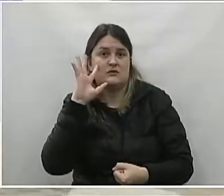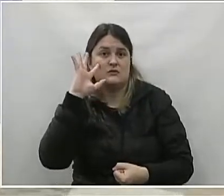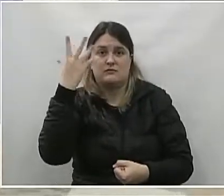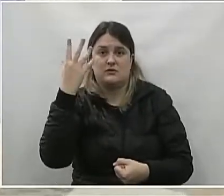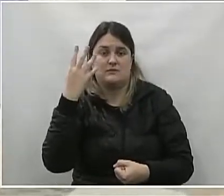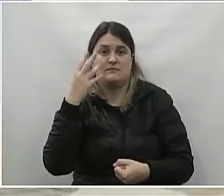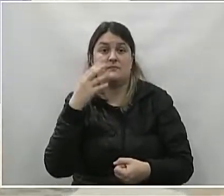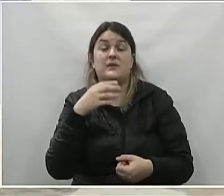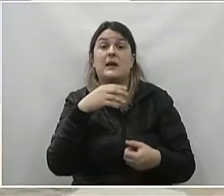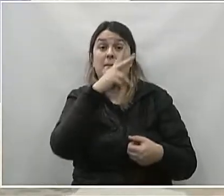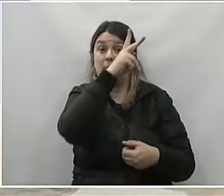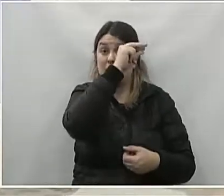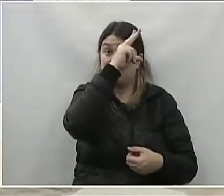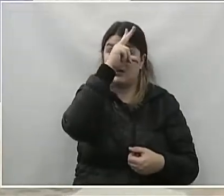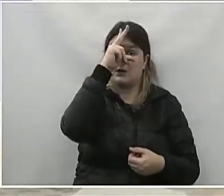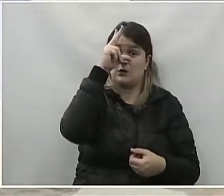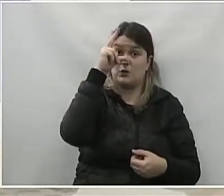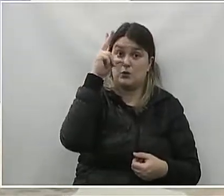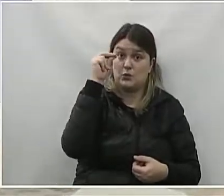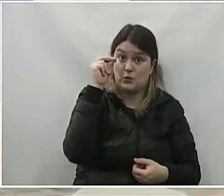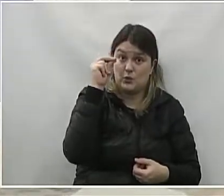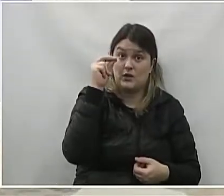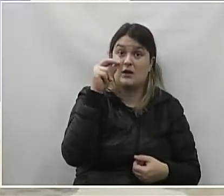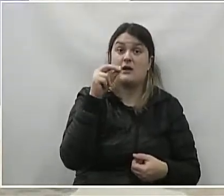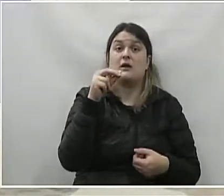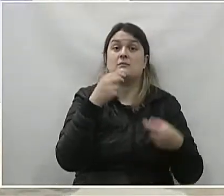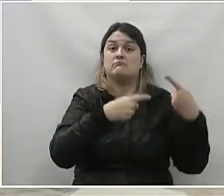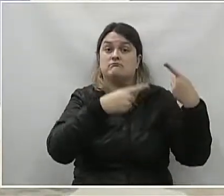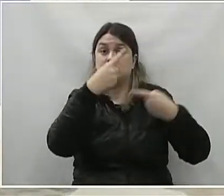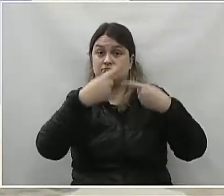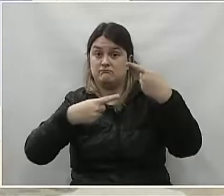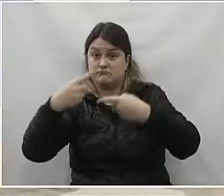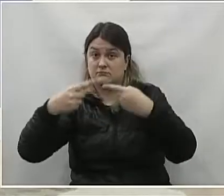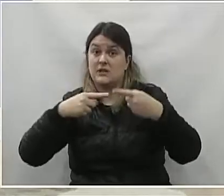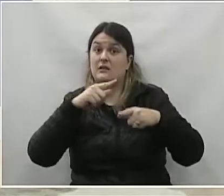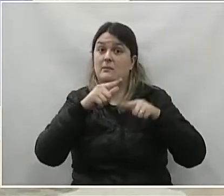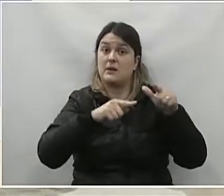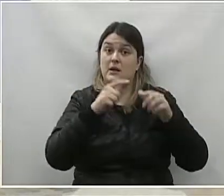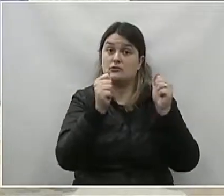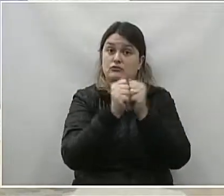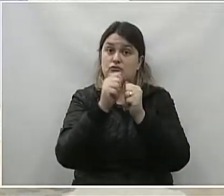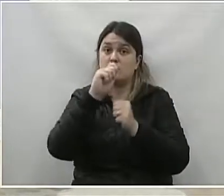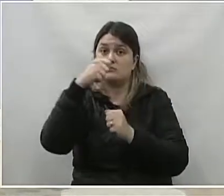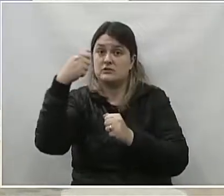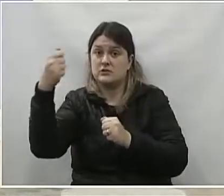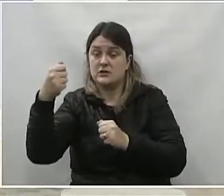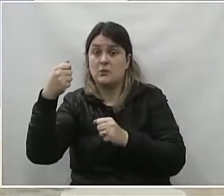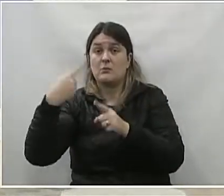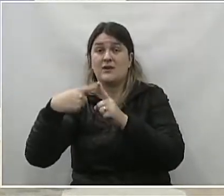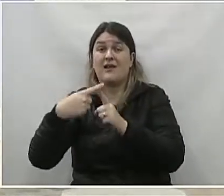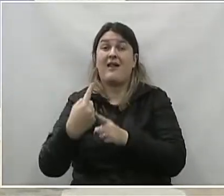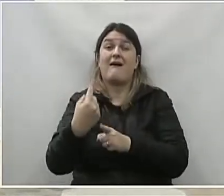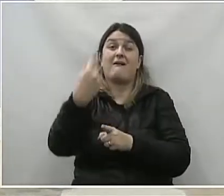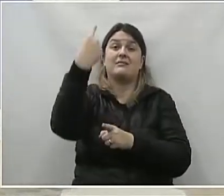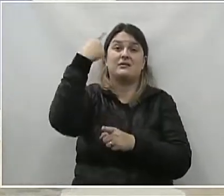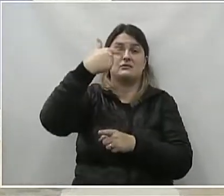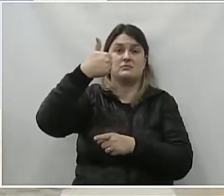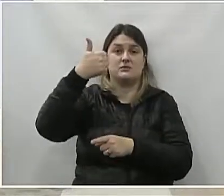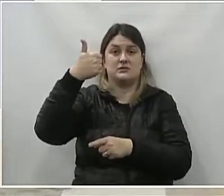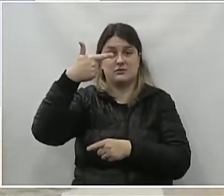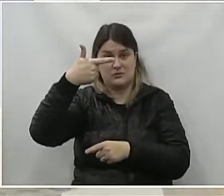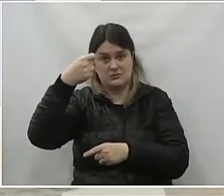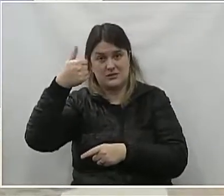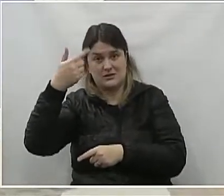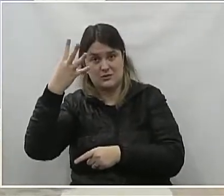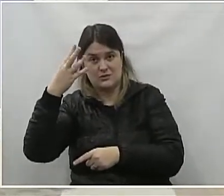sim, o Executivo, tratando com elo, diálogo e trabalho com a associação que 2014 2015 colocou